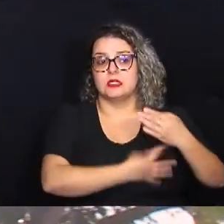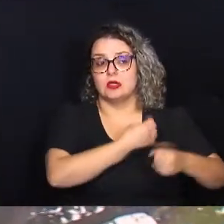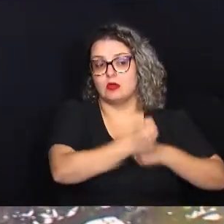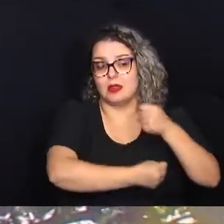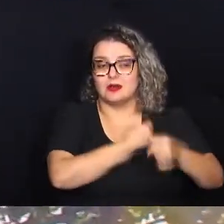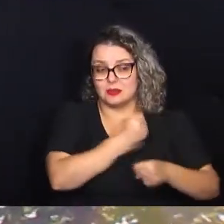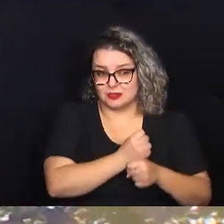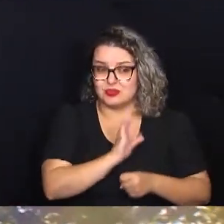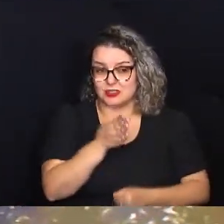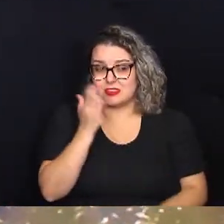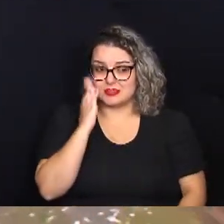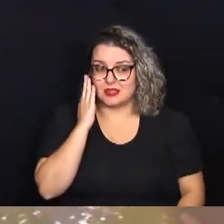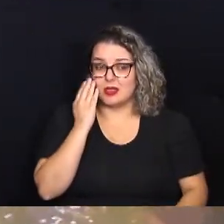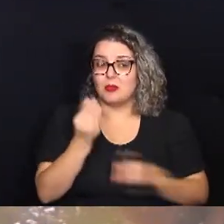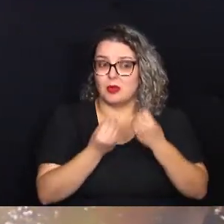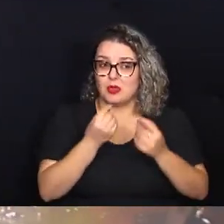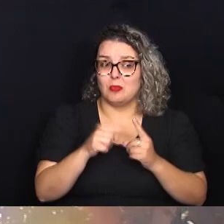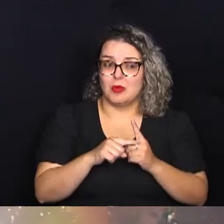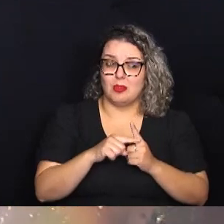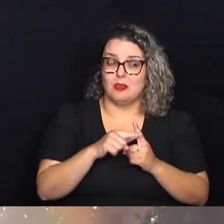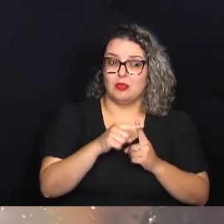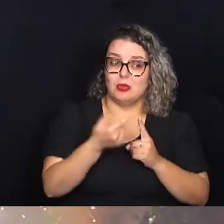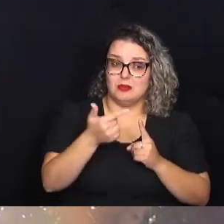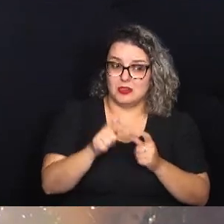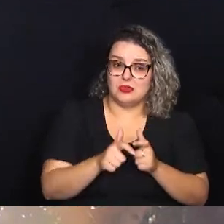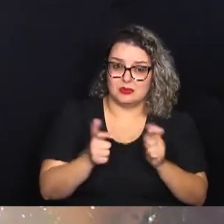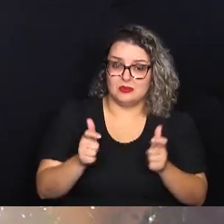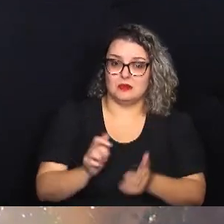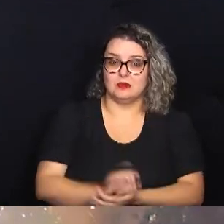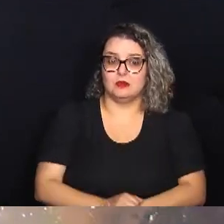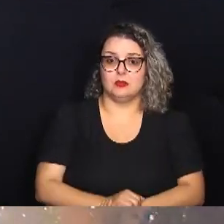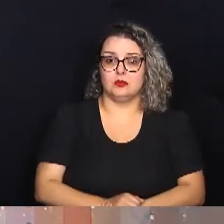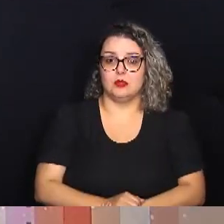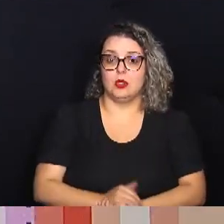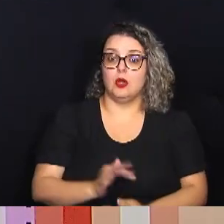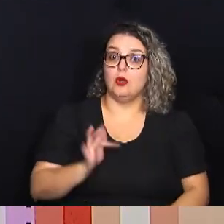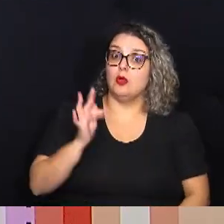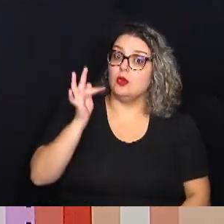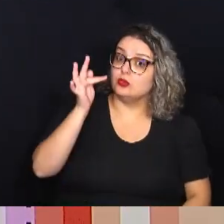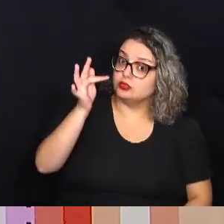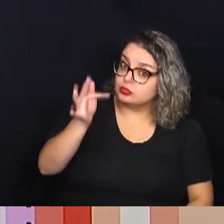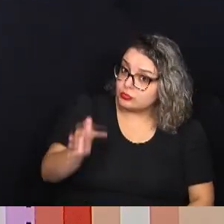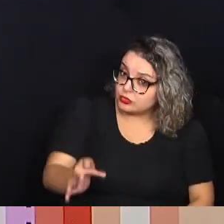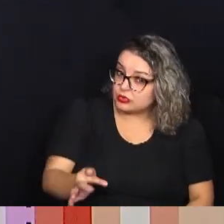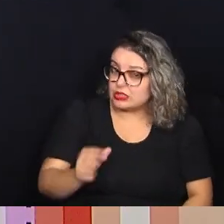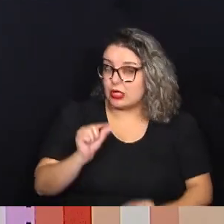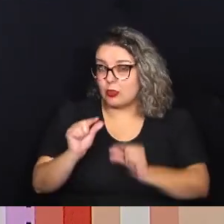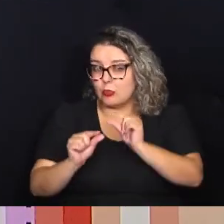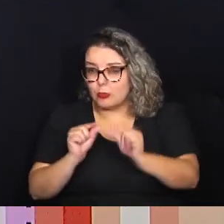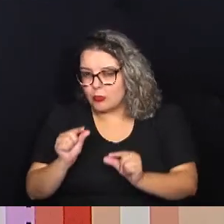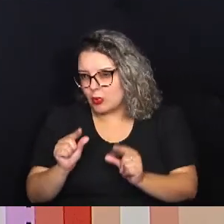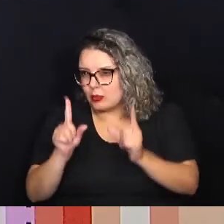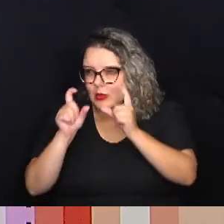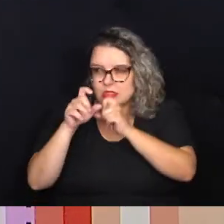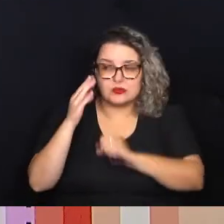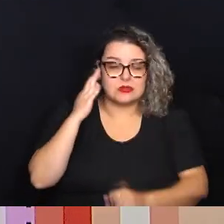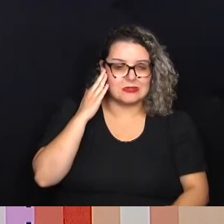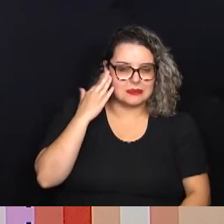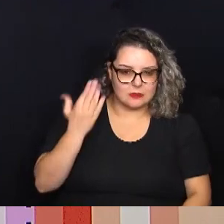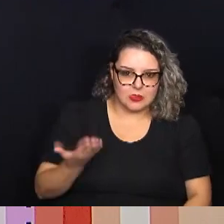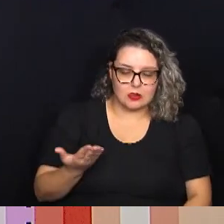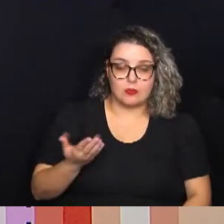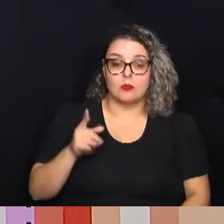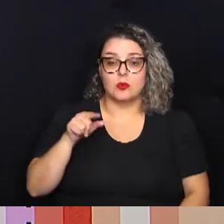34 anos já dá para saber a temperatura vai continuar aumentando o futuro já é algo um pouco mais complicado